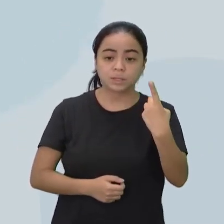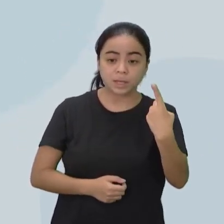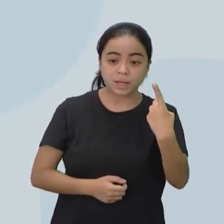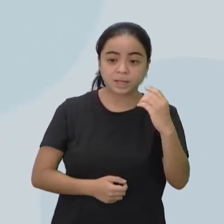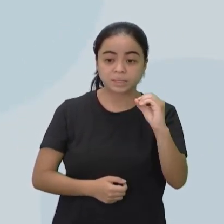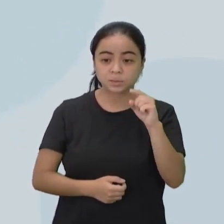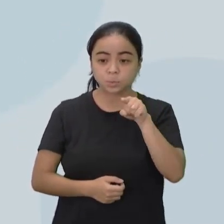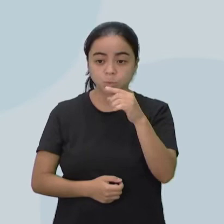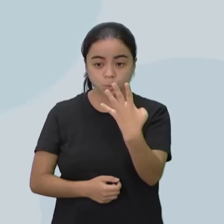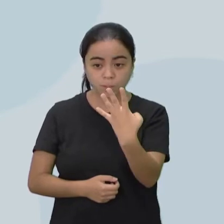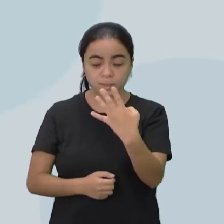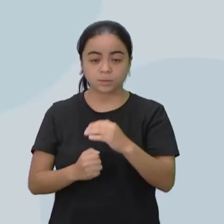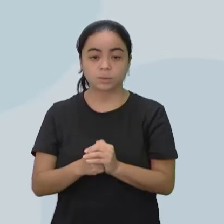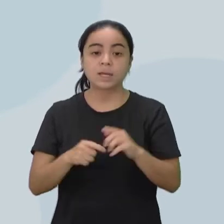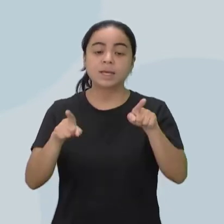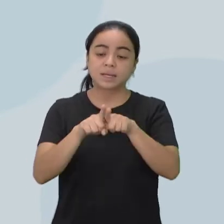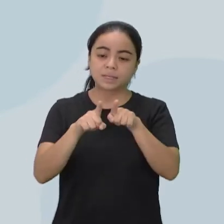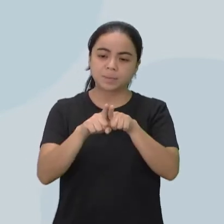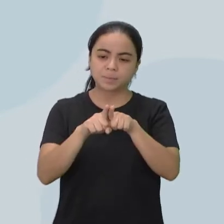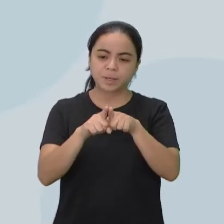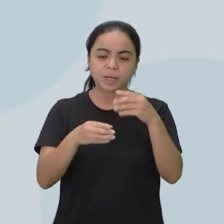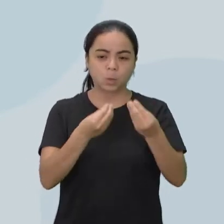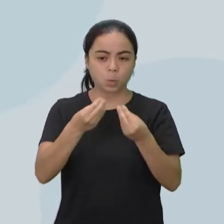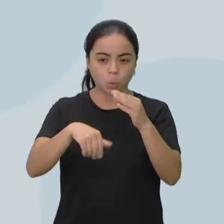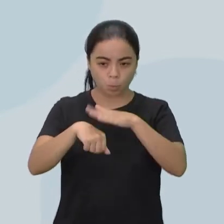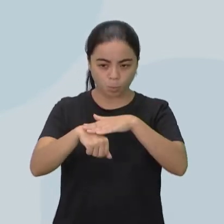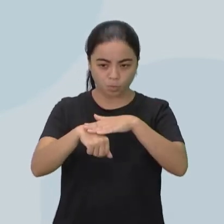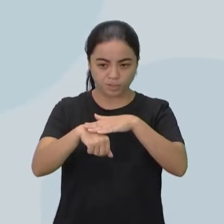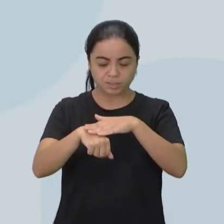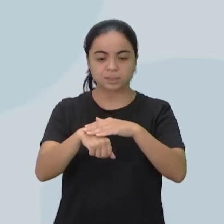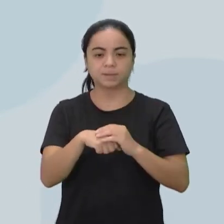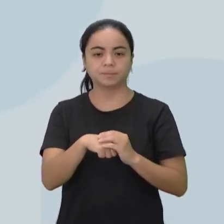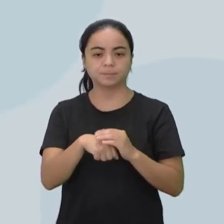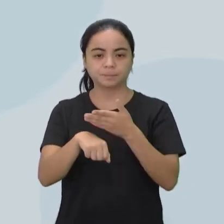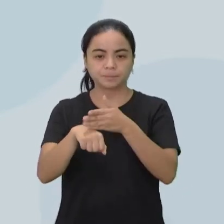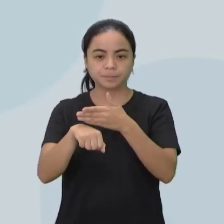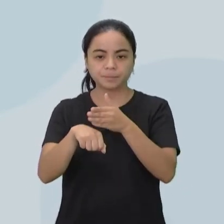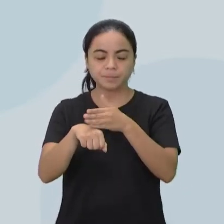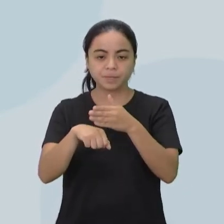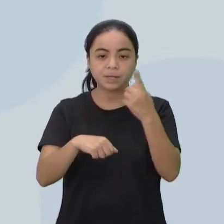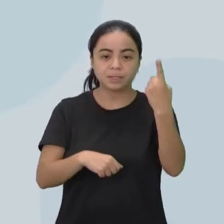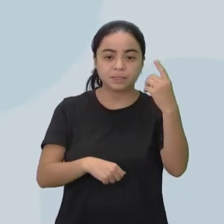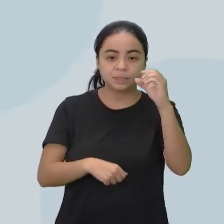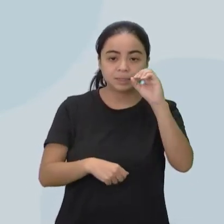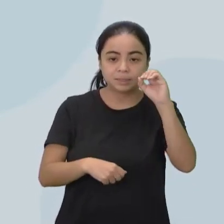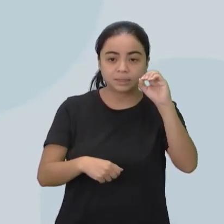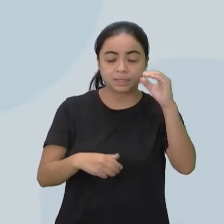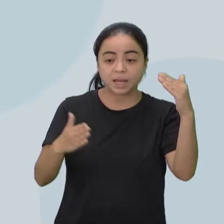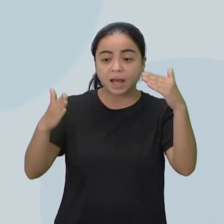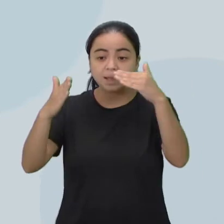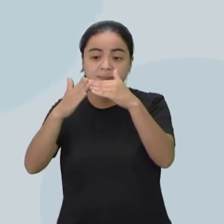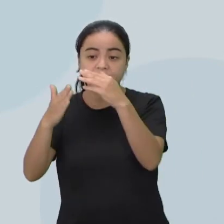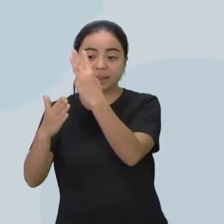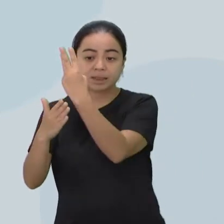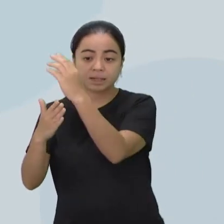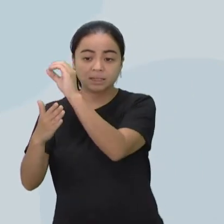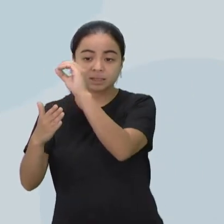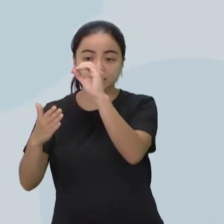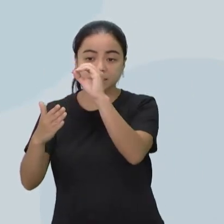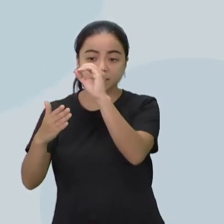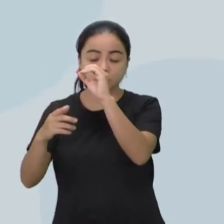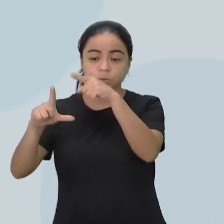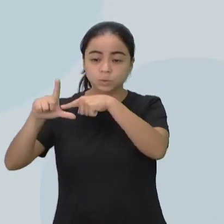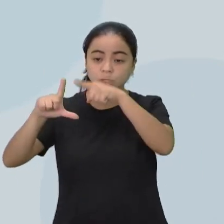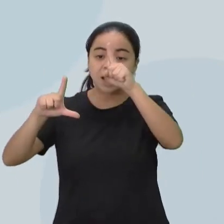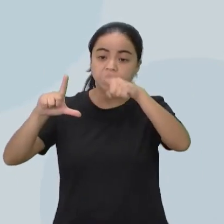bom? Outra maneira também é se você pegar, por exemplo, ó, a distância de 100 até 300, né? A